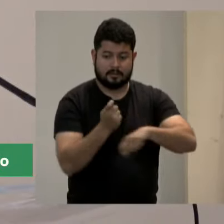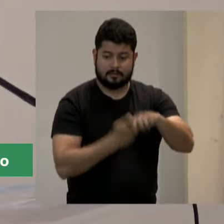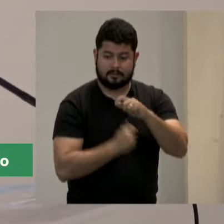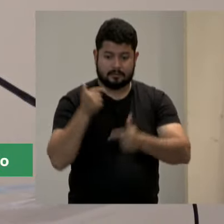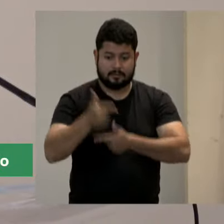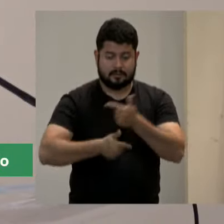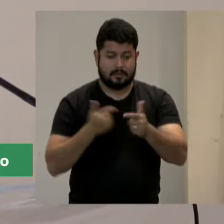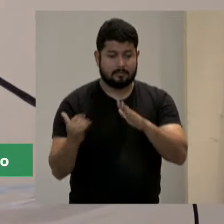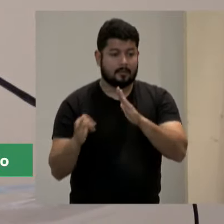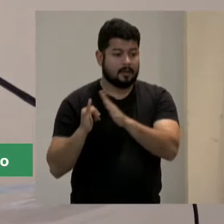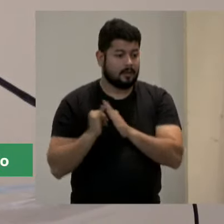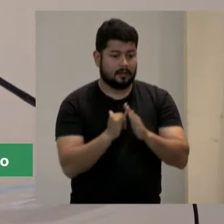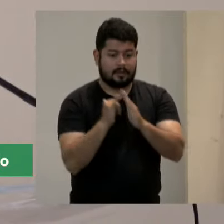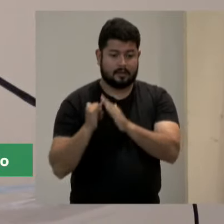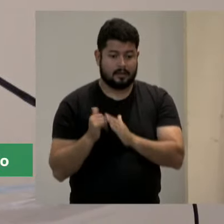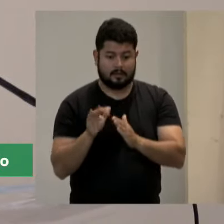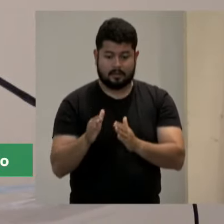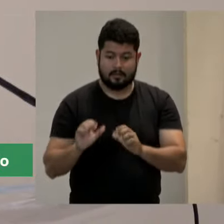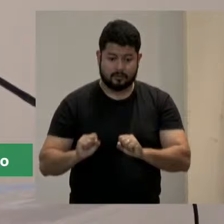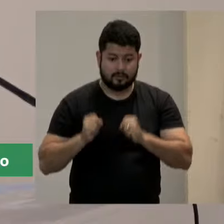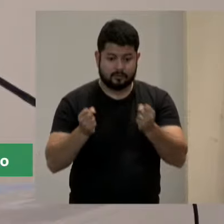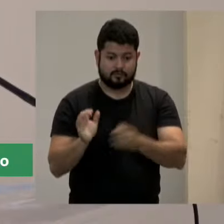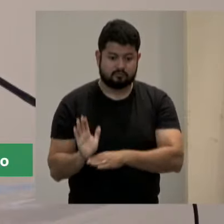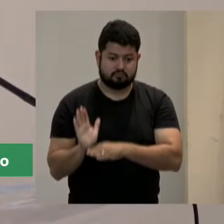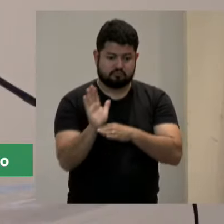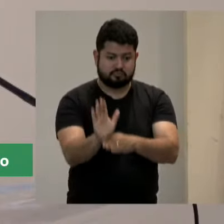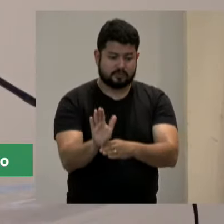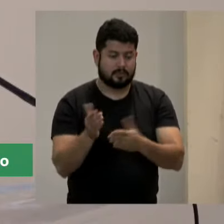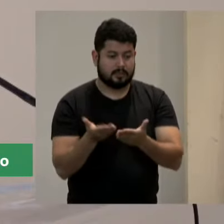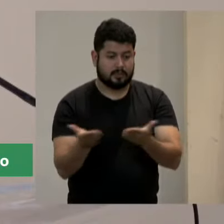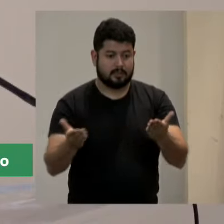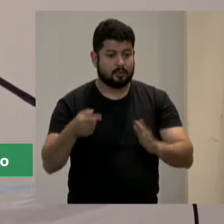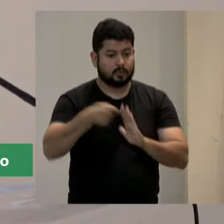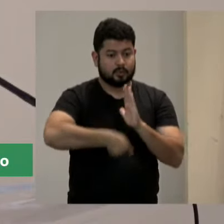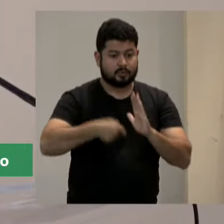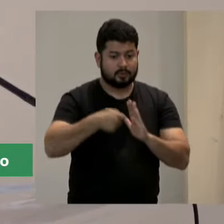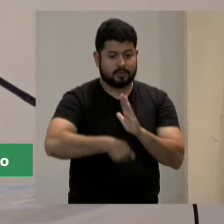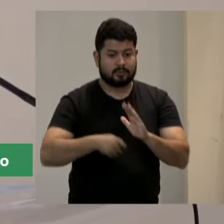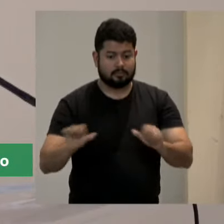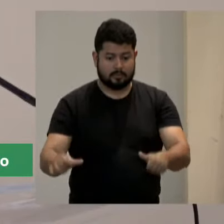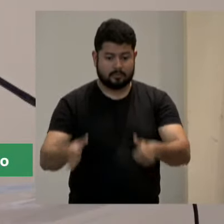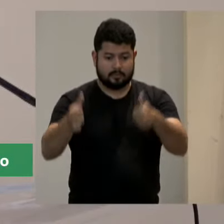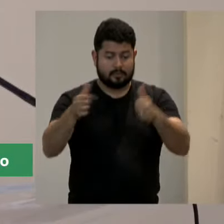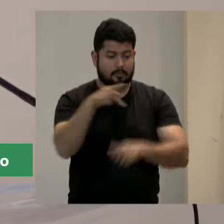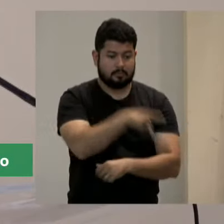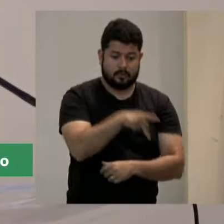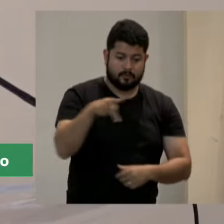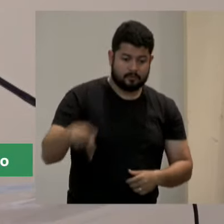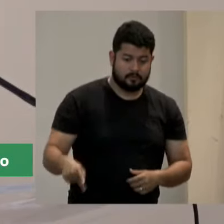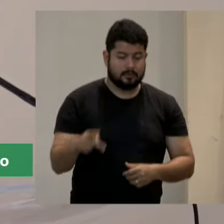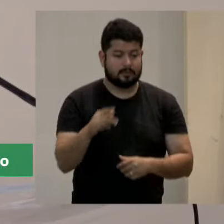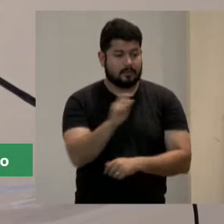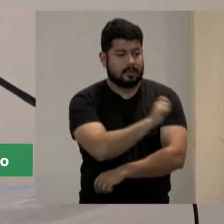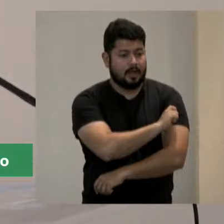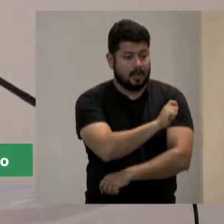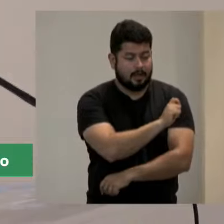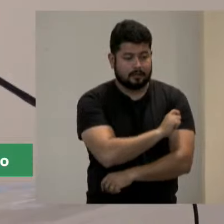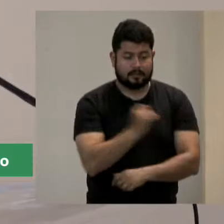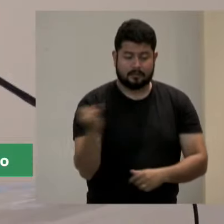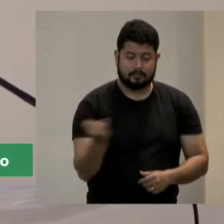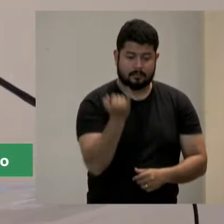na instituição, que levam a instituição à frente, lutando por melhorias também, os professores, os estudantes. Então, é muito importante a